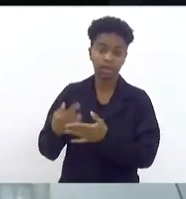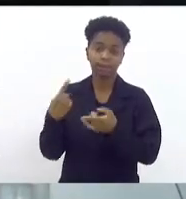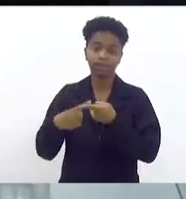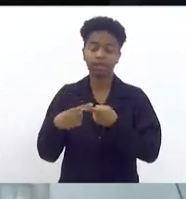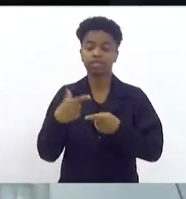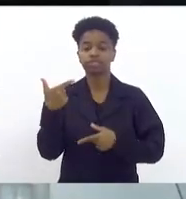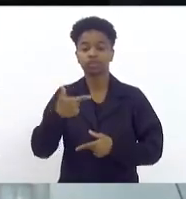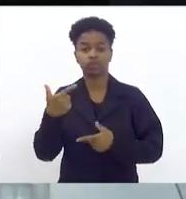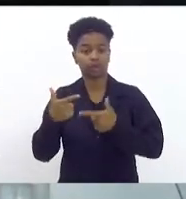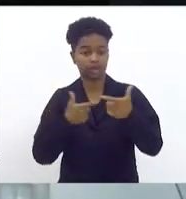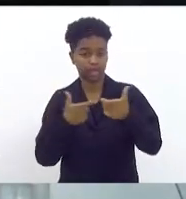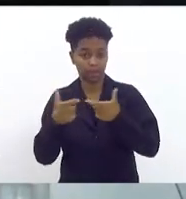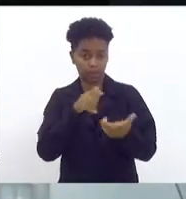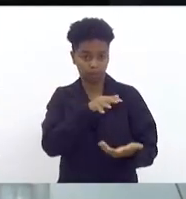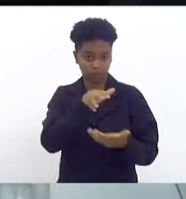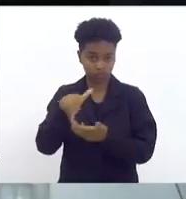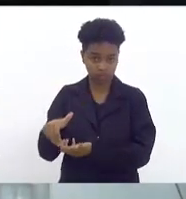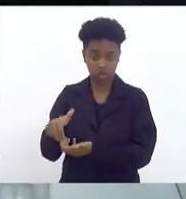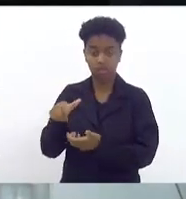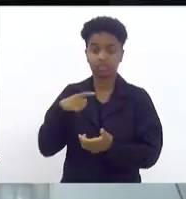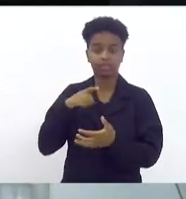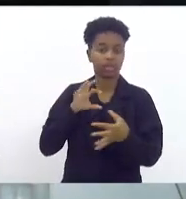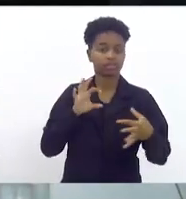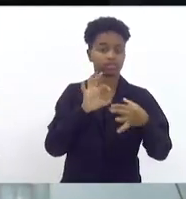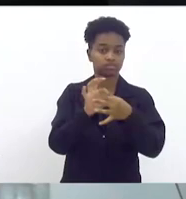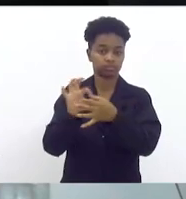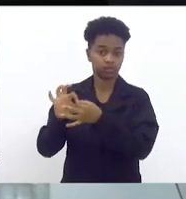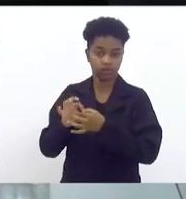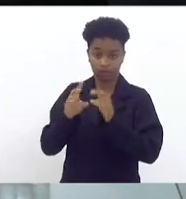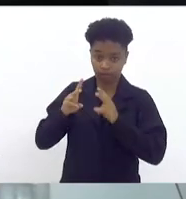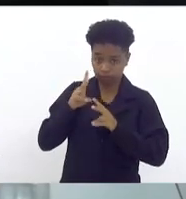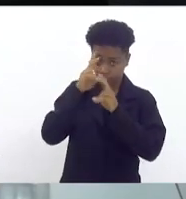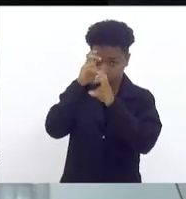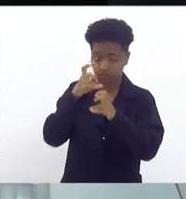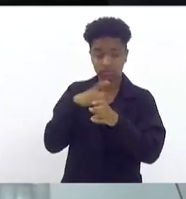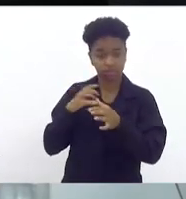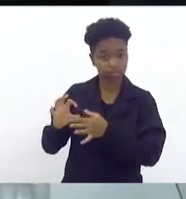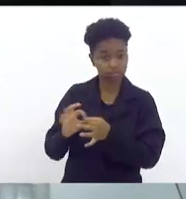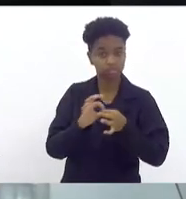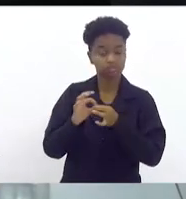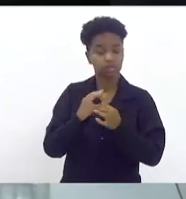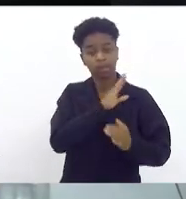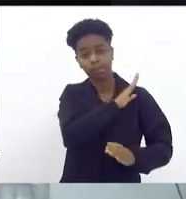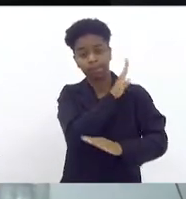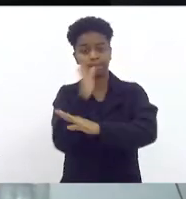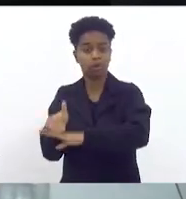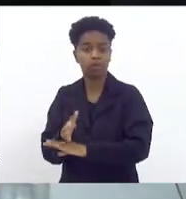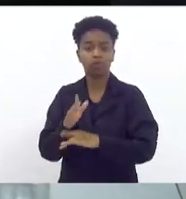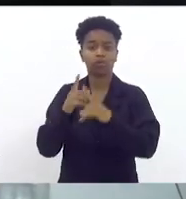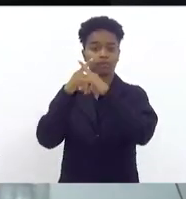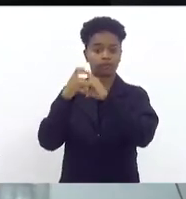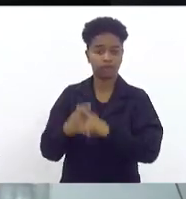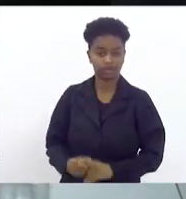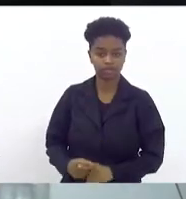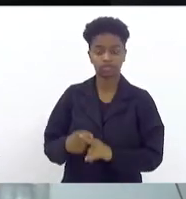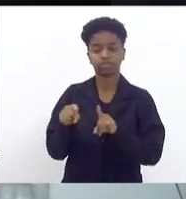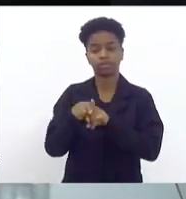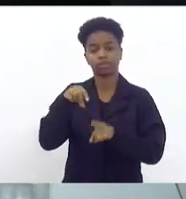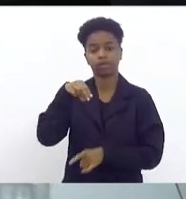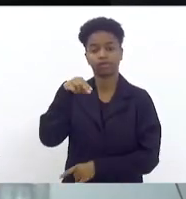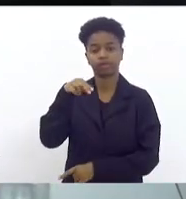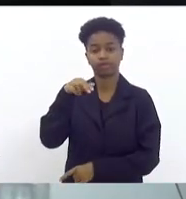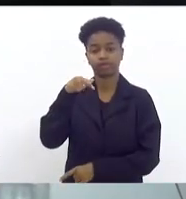Guerra Mundial, as forças aliadas se uniram para combater o nazifascismo, perfeito, que era o